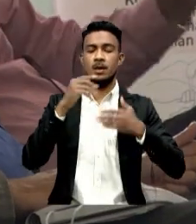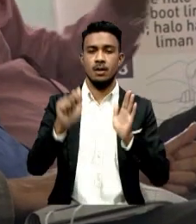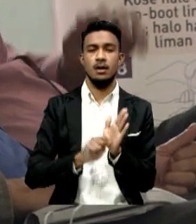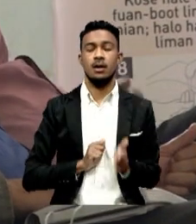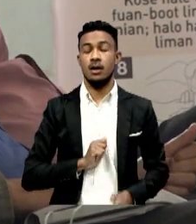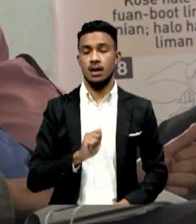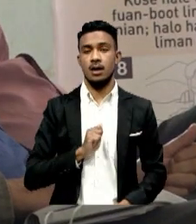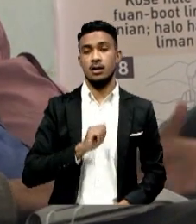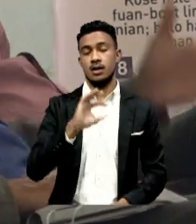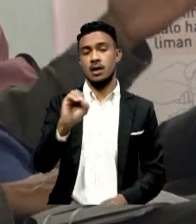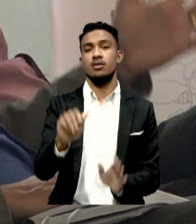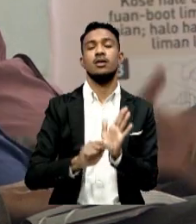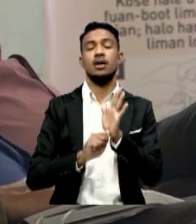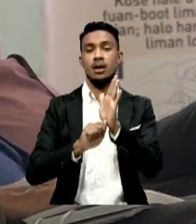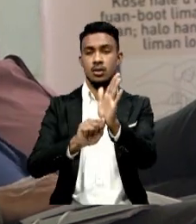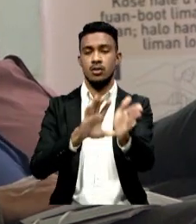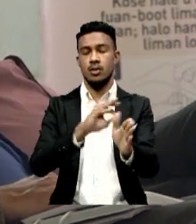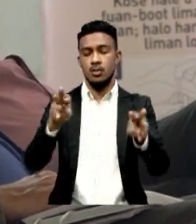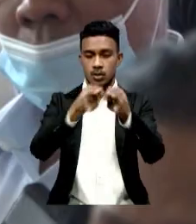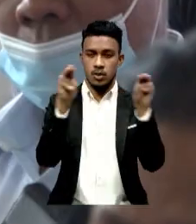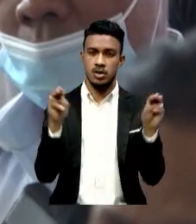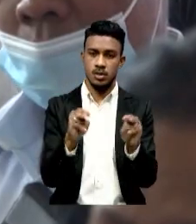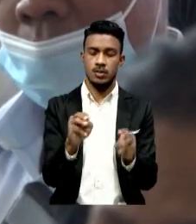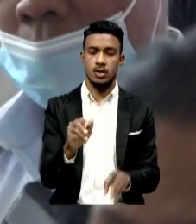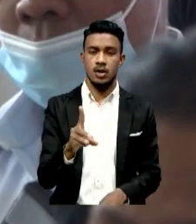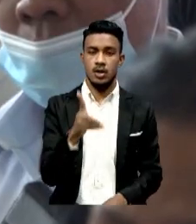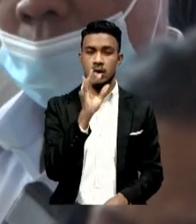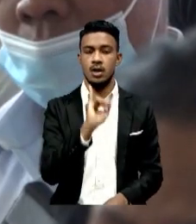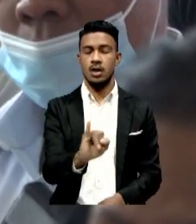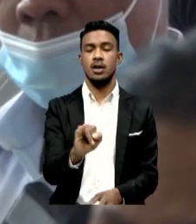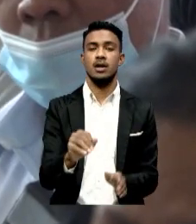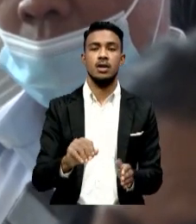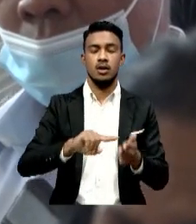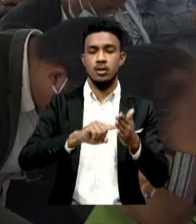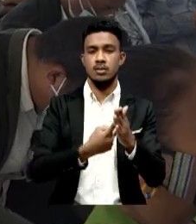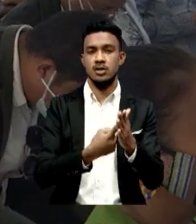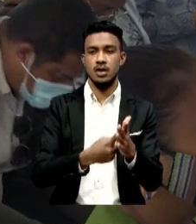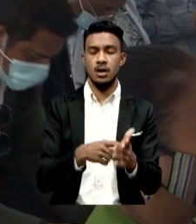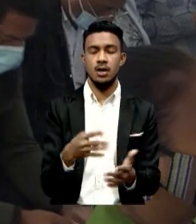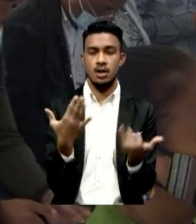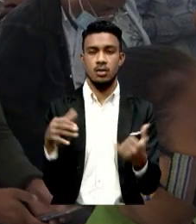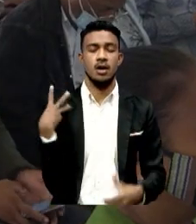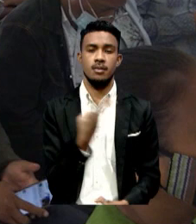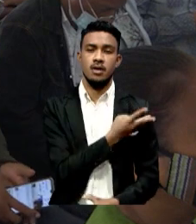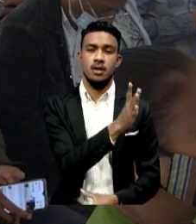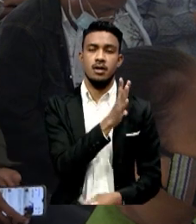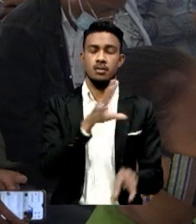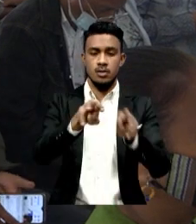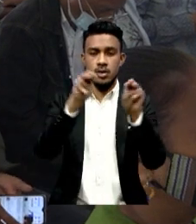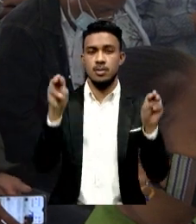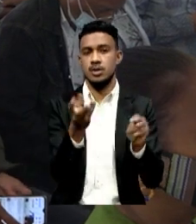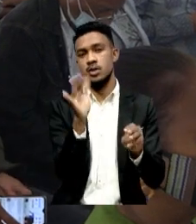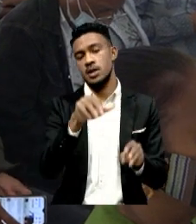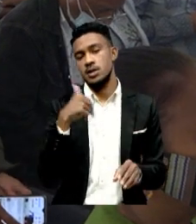papel de contribuição município de Limos a rua e agora dará a me expande também município Selu. Mas bem